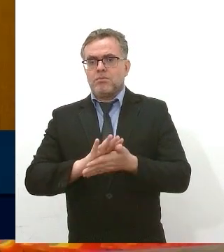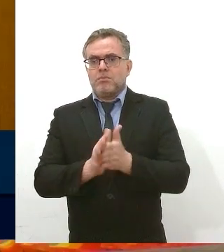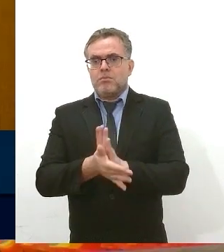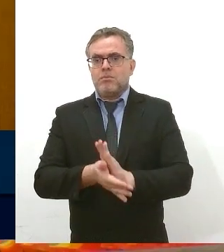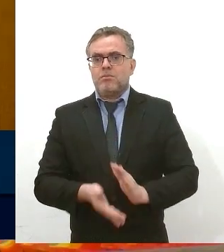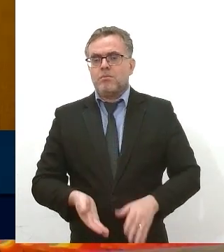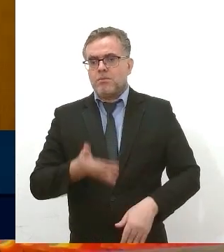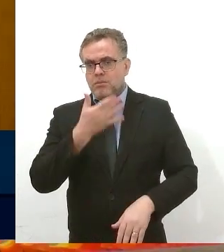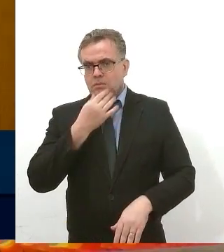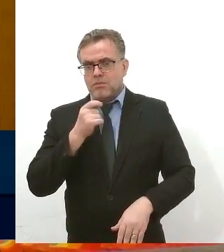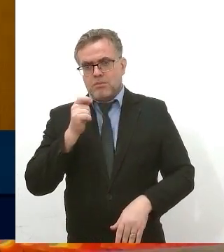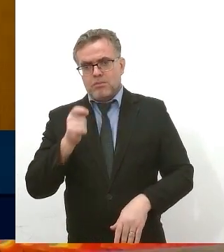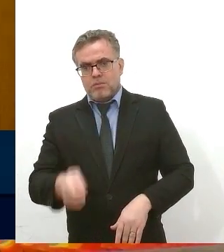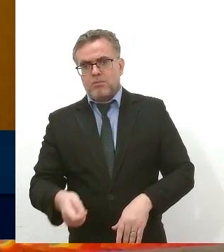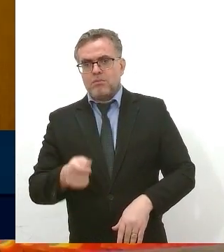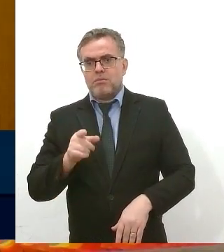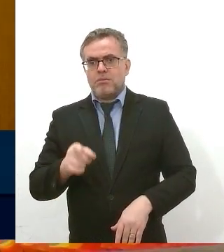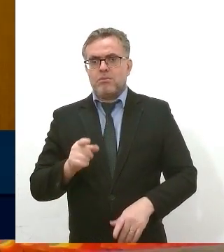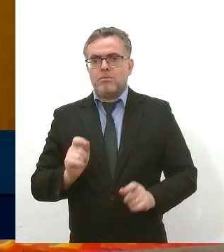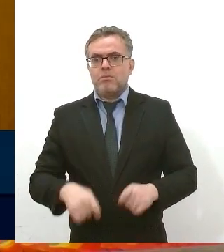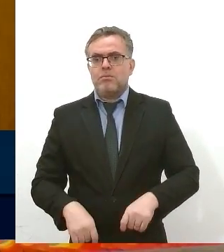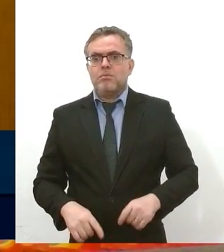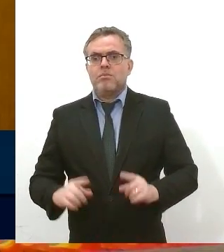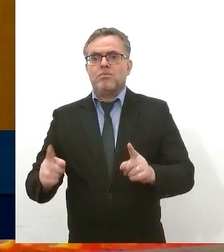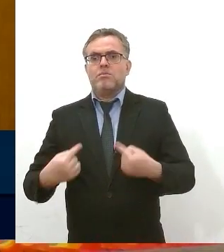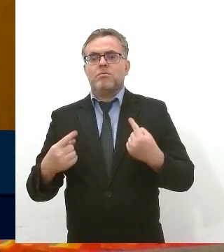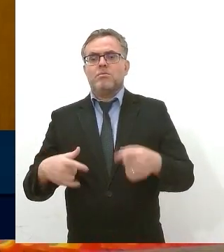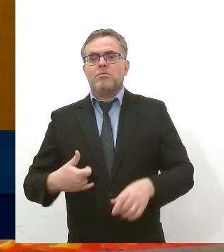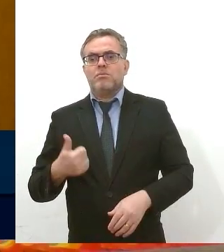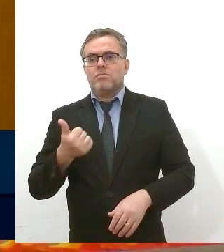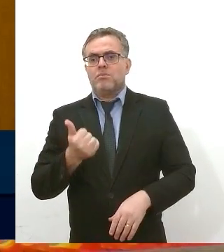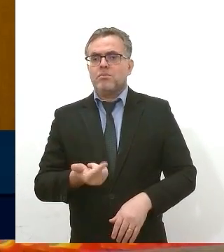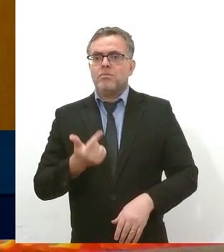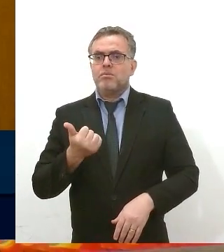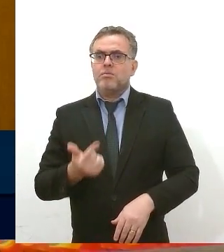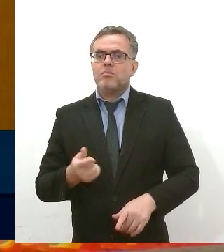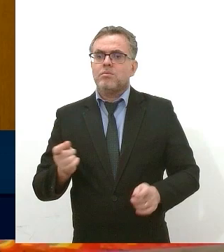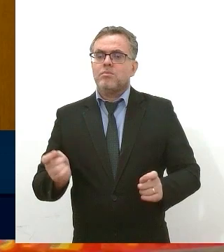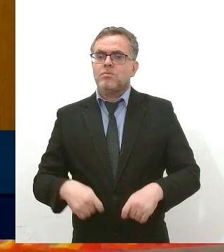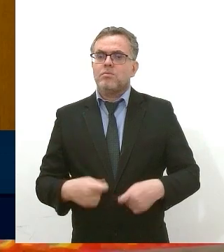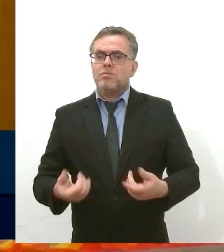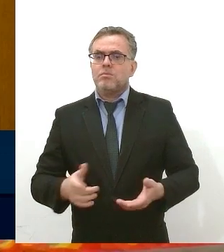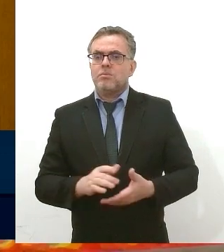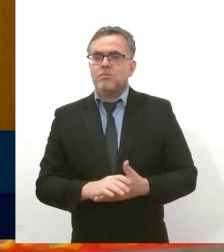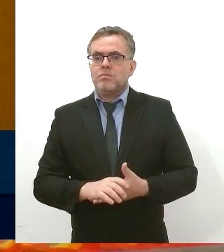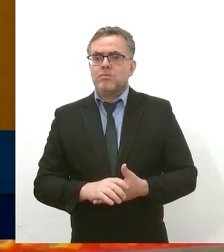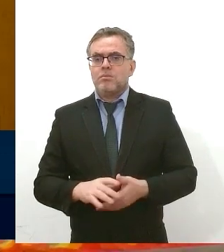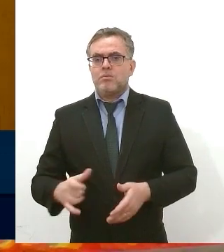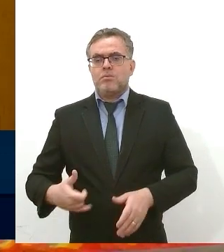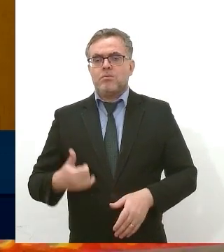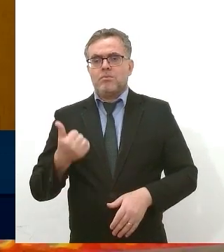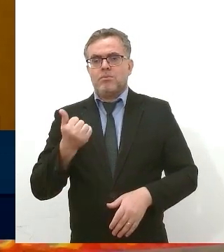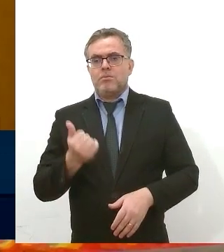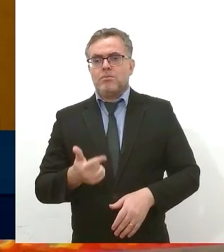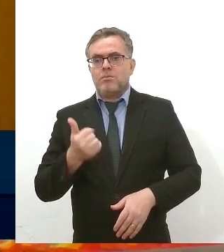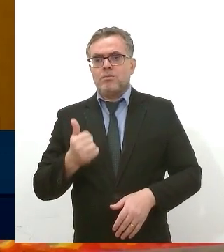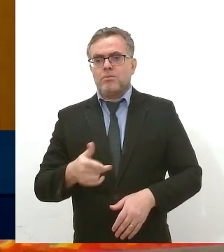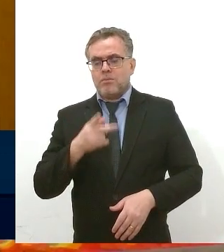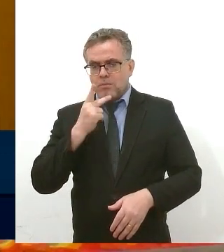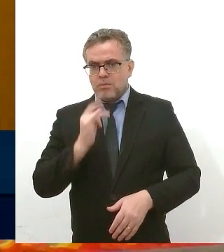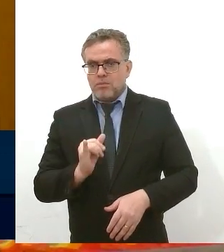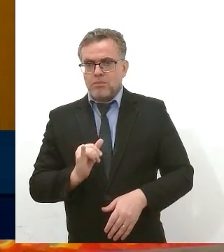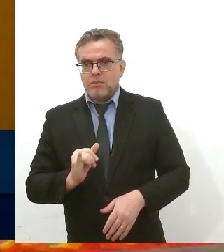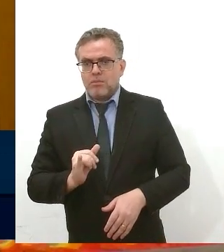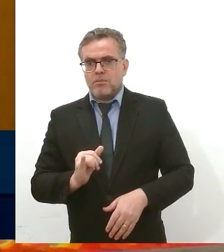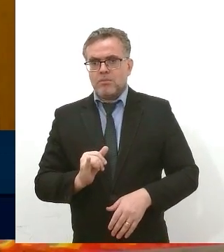lembro que com 12 anos, quando eu completei 12 anos, meu pai, Luciano, me deu uma